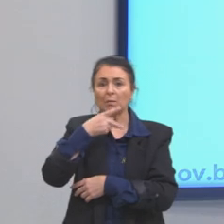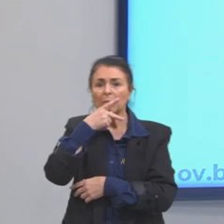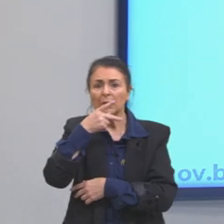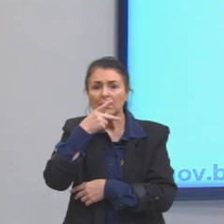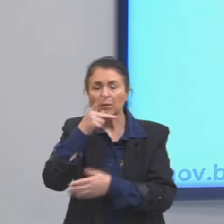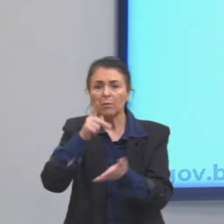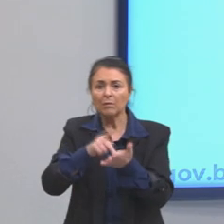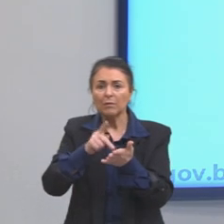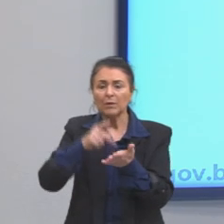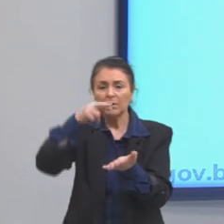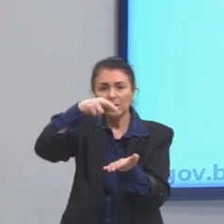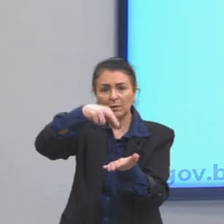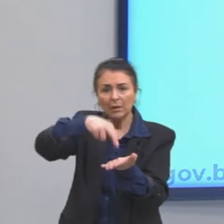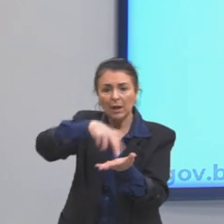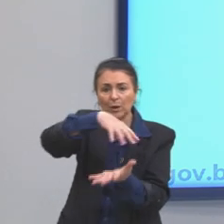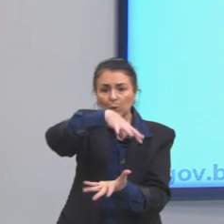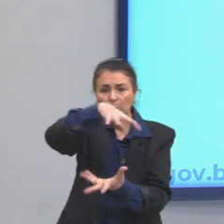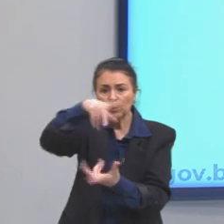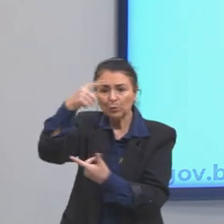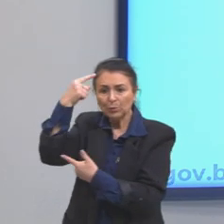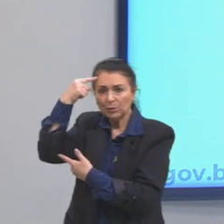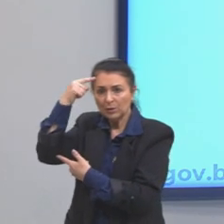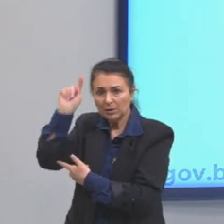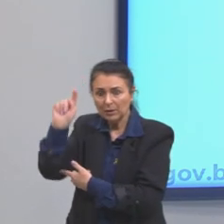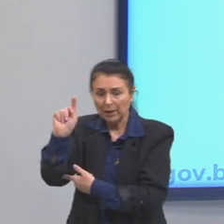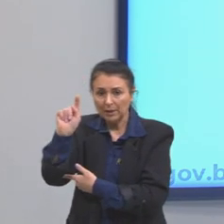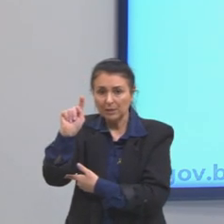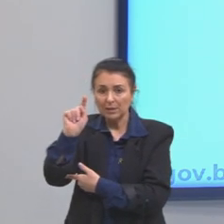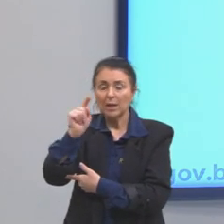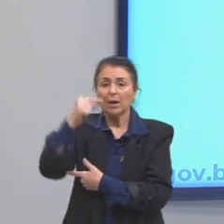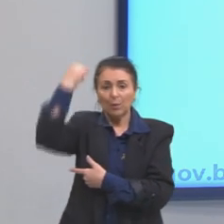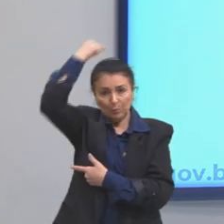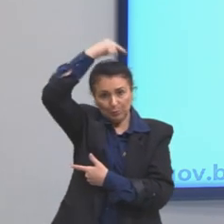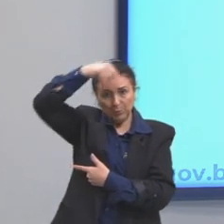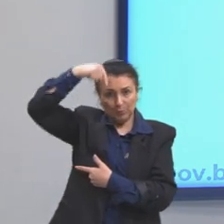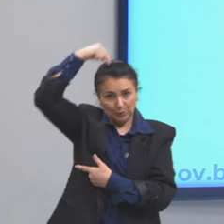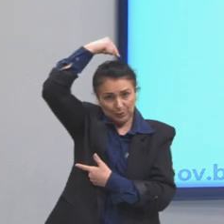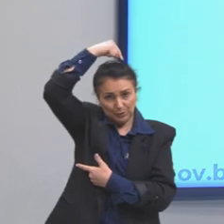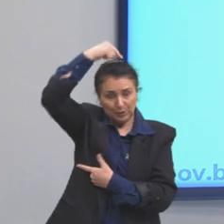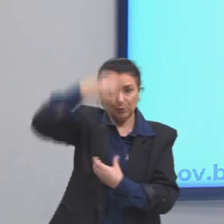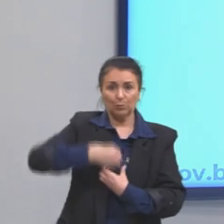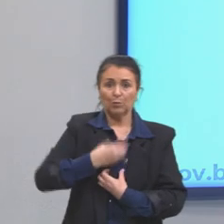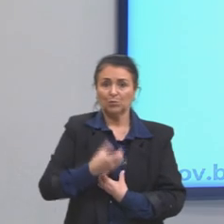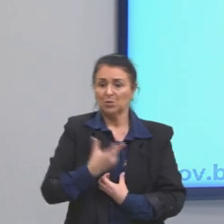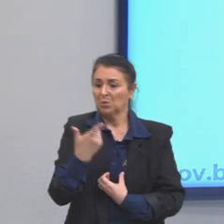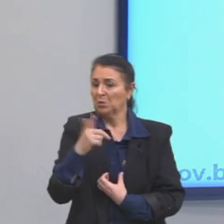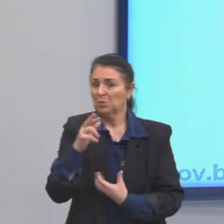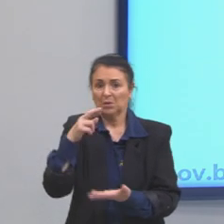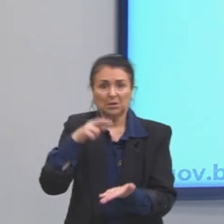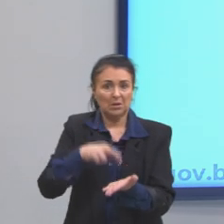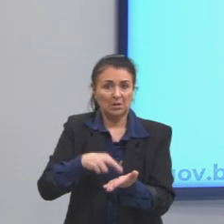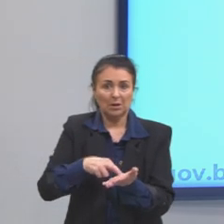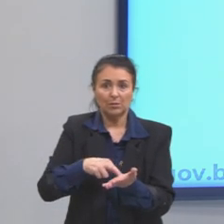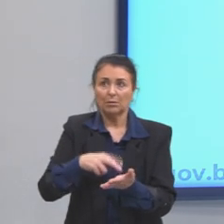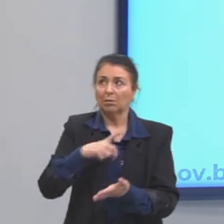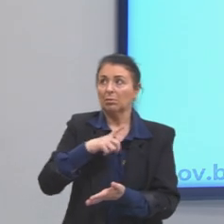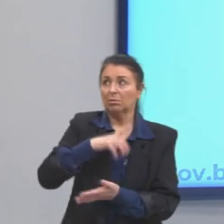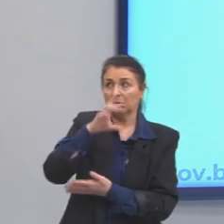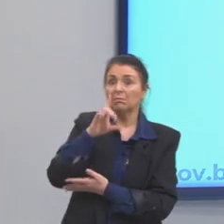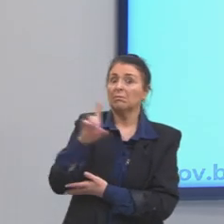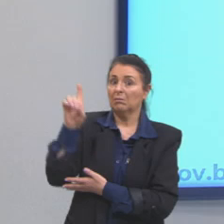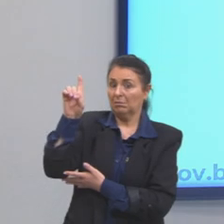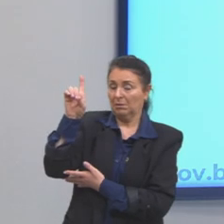verdadeira realidade encontra-se no mundo das ideias encontro para grossinho não existe nenhuma realidade existe existe a Deus né